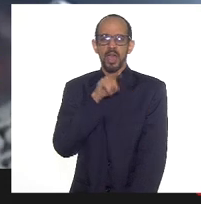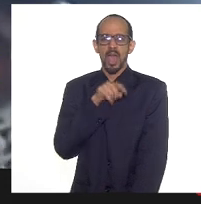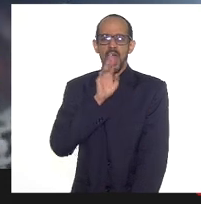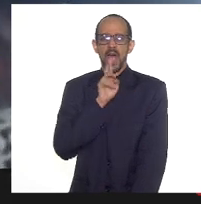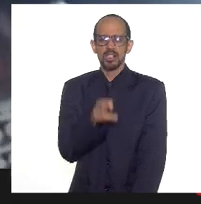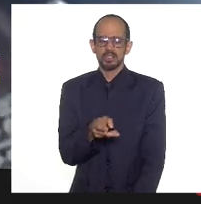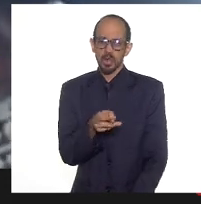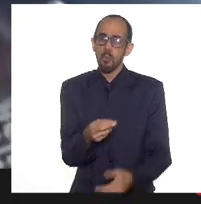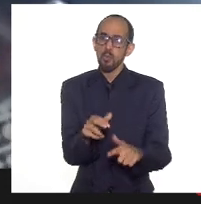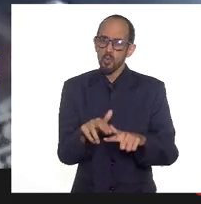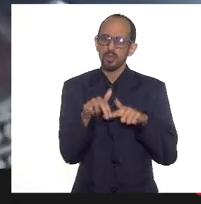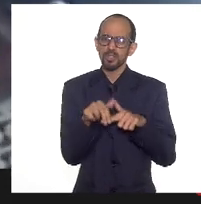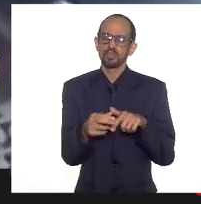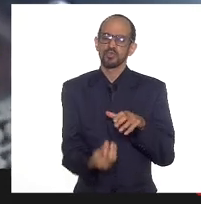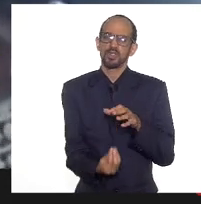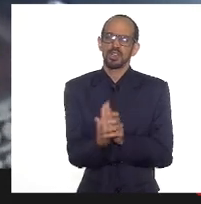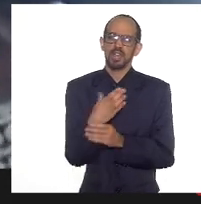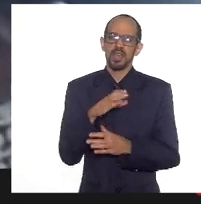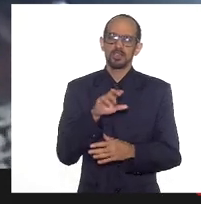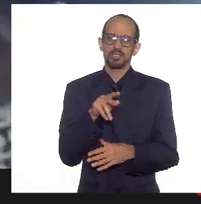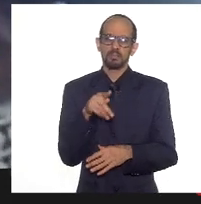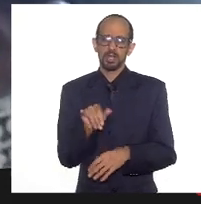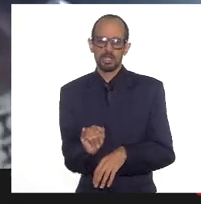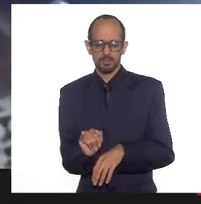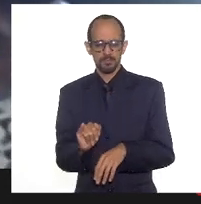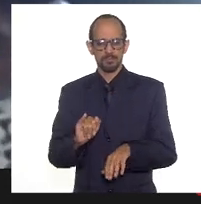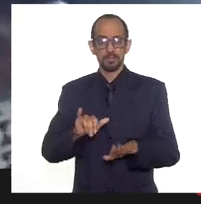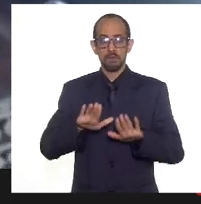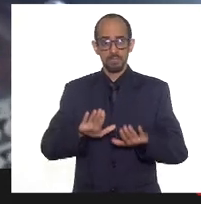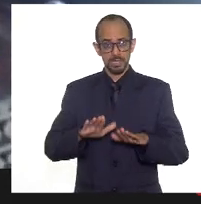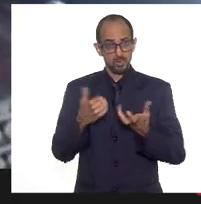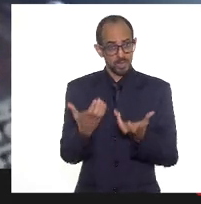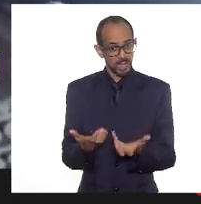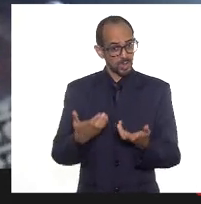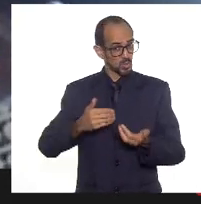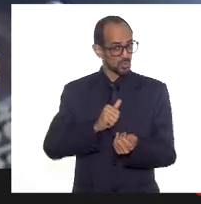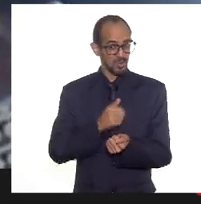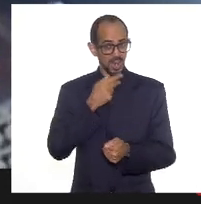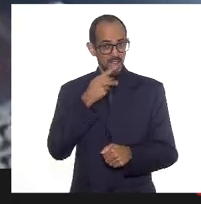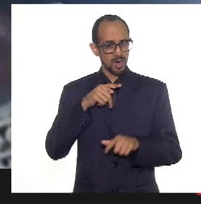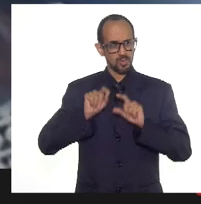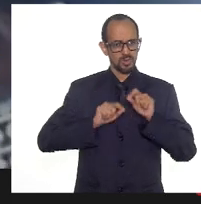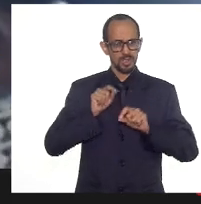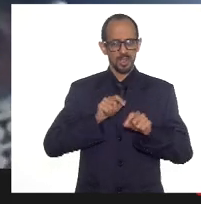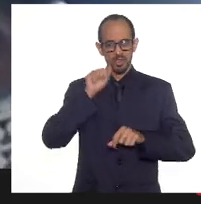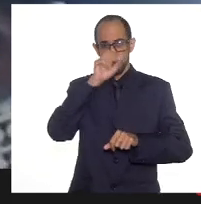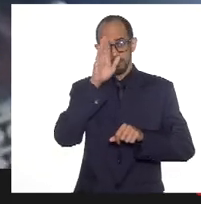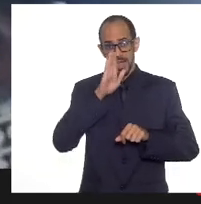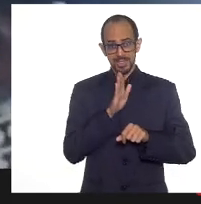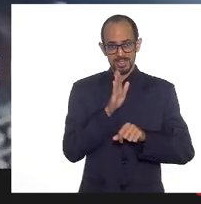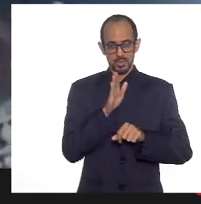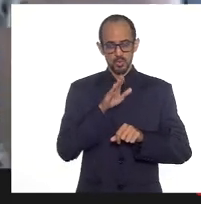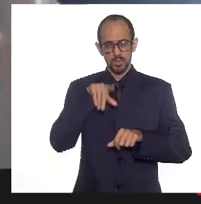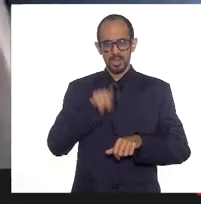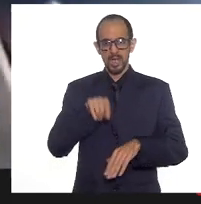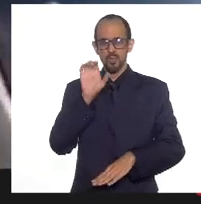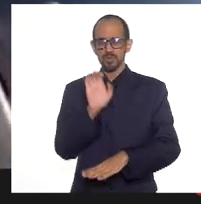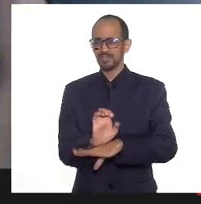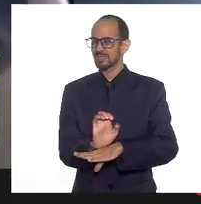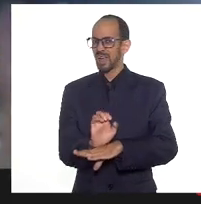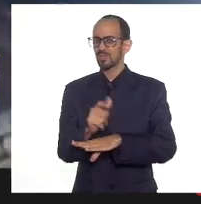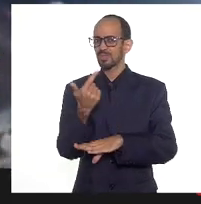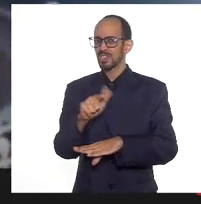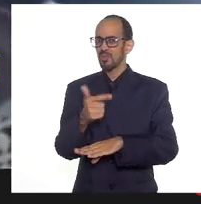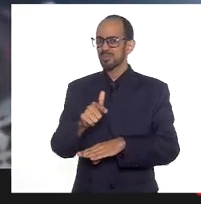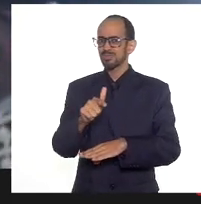sua criação. Mas eu gostaria de começar dizendo que, pelo fato do Brasil ser Estado laico, bastaria apenas uma